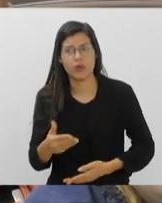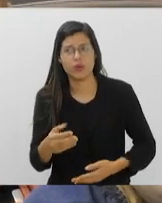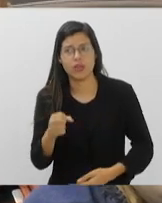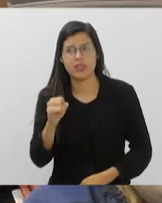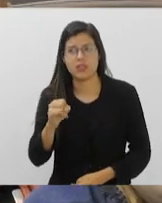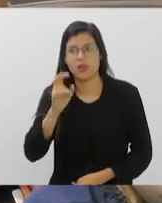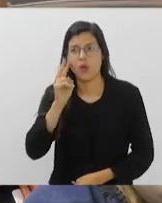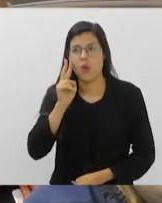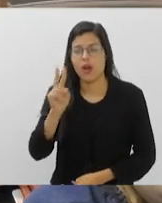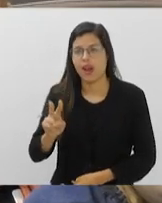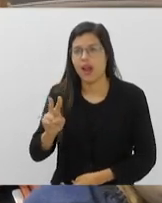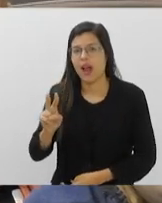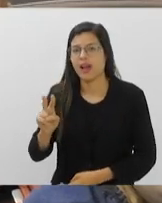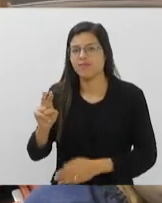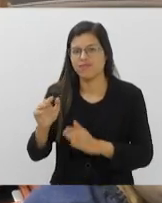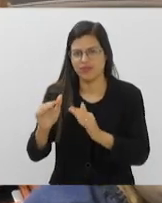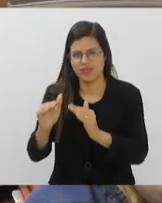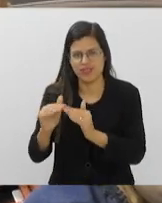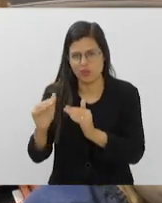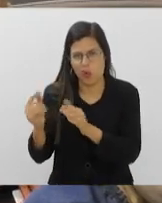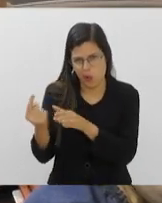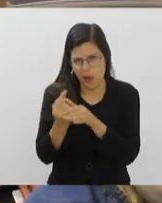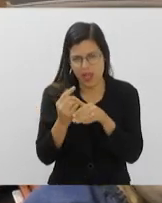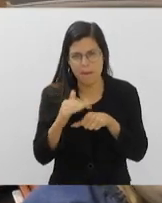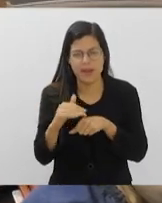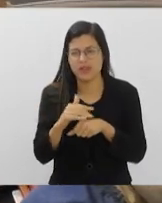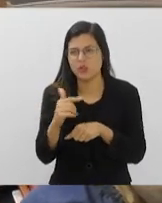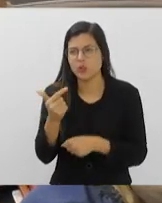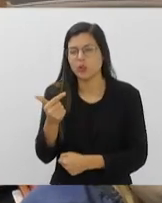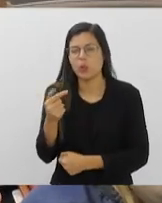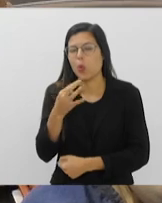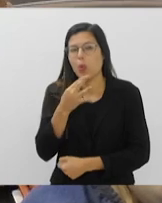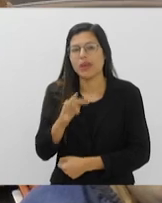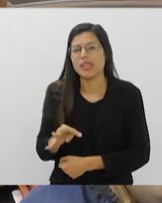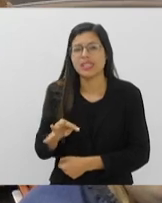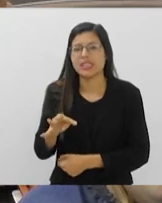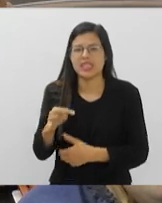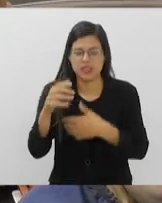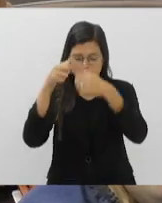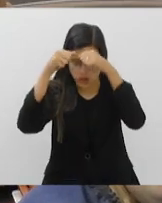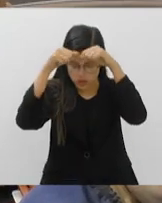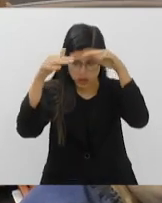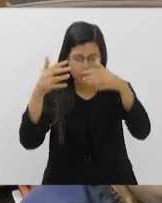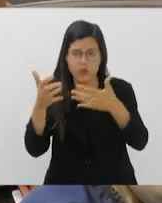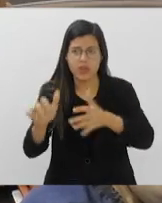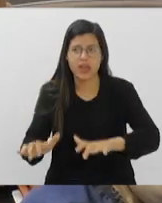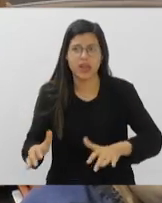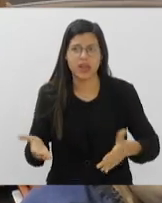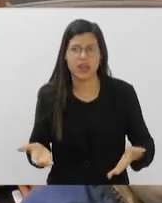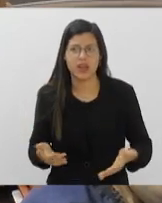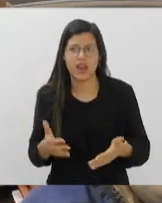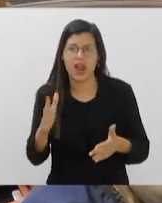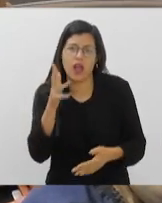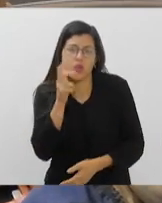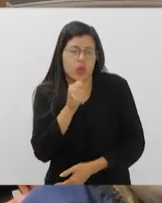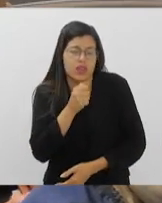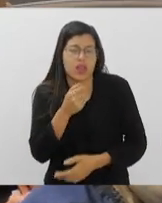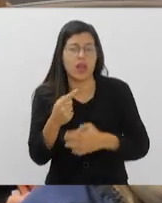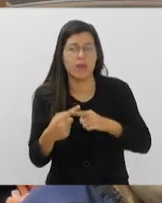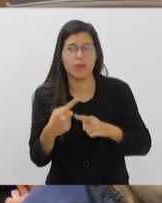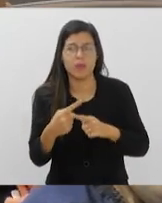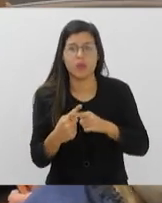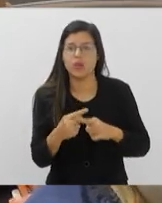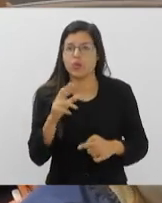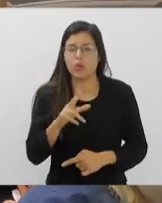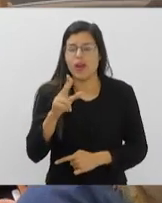olhar para uma criança no acolhimento e não tivesse noção do que era um autismo eu não queria adotar talvez eu não adotaria porque não é